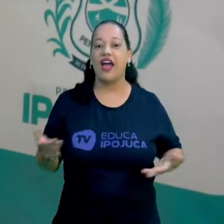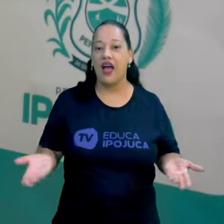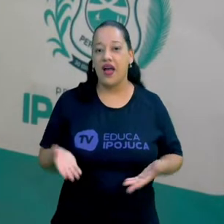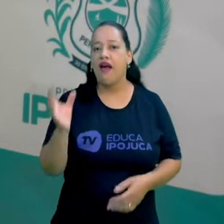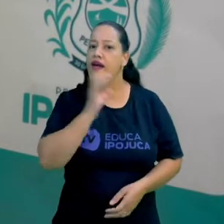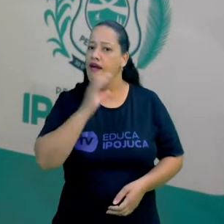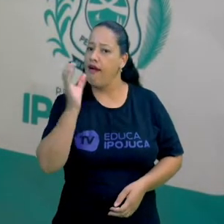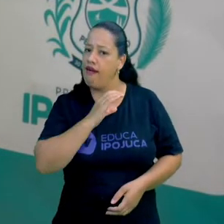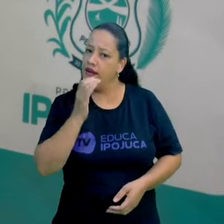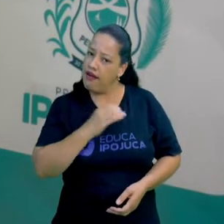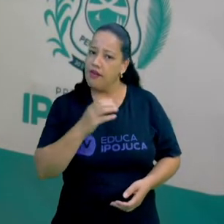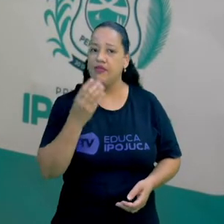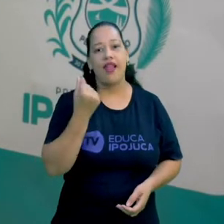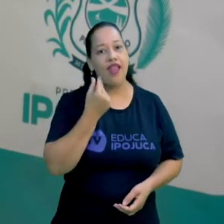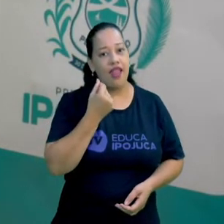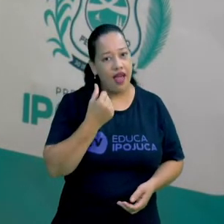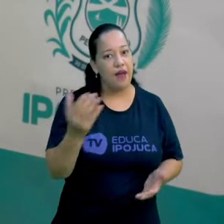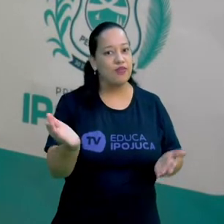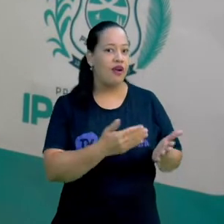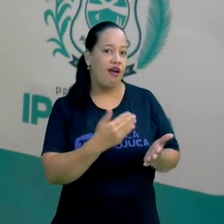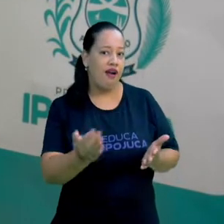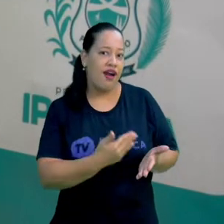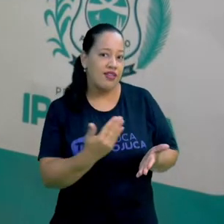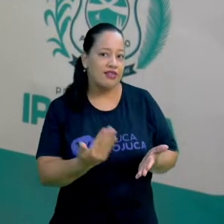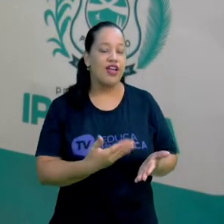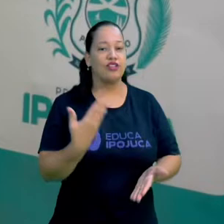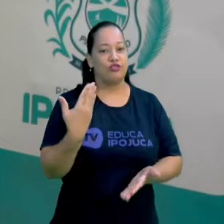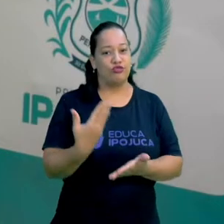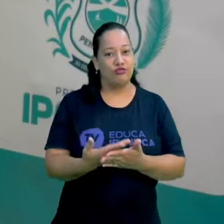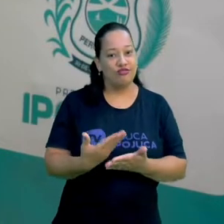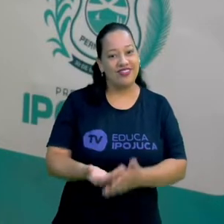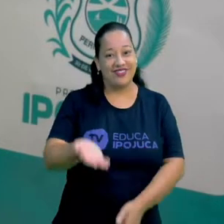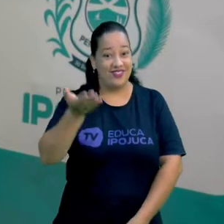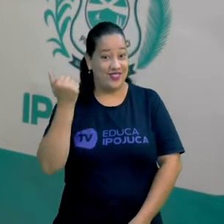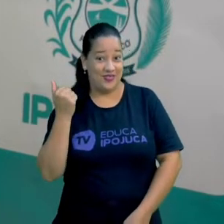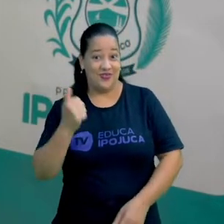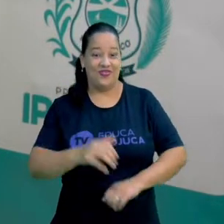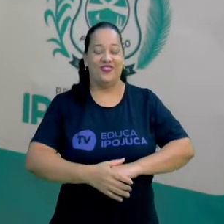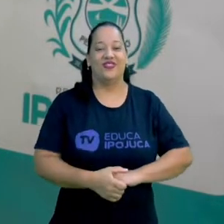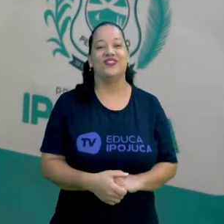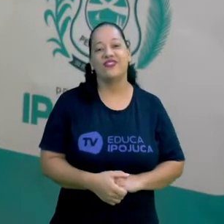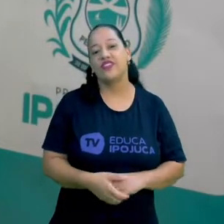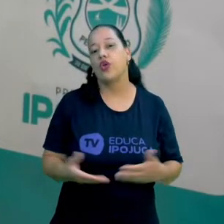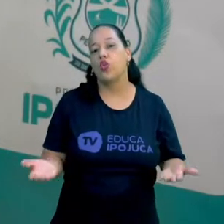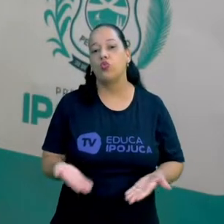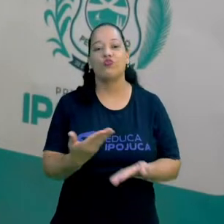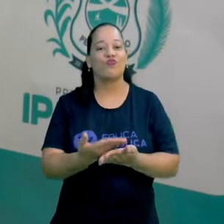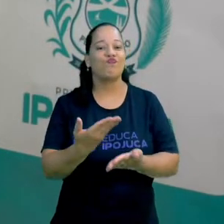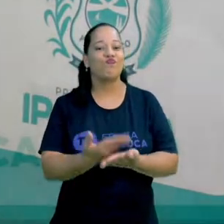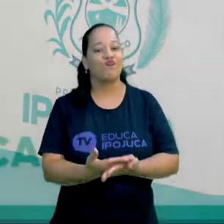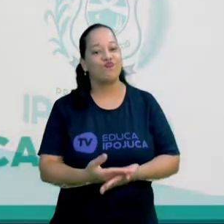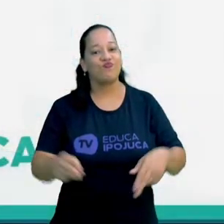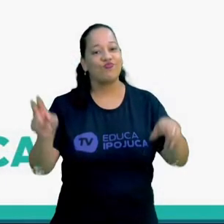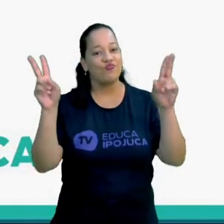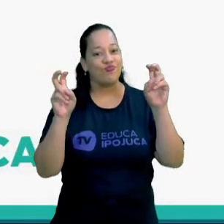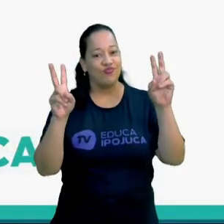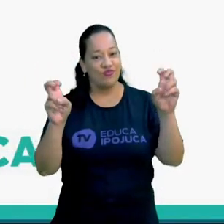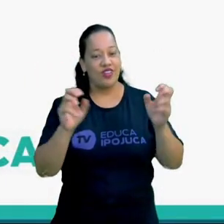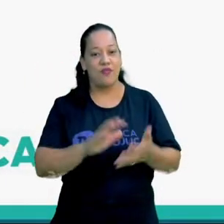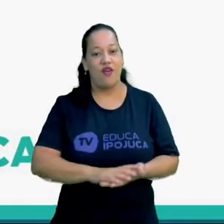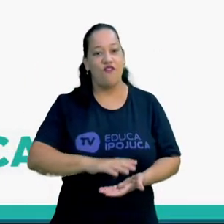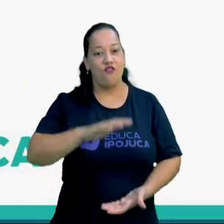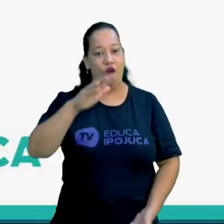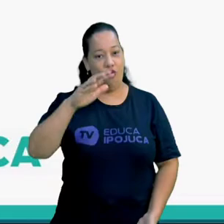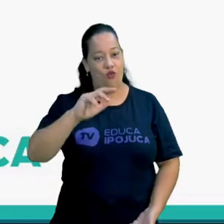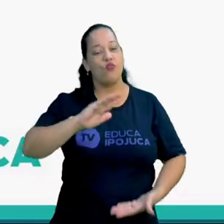perca tempo. Pegue seu lápis, seu caderno e vamos estudar. A aula de hoje é sobre volume